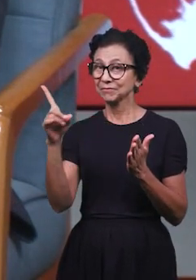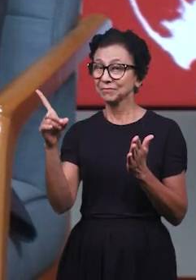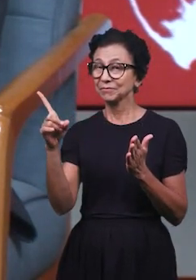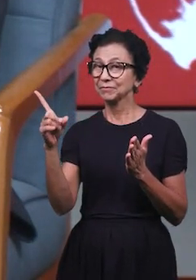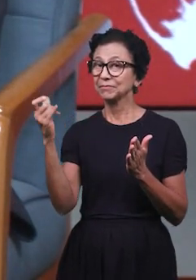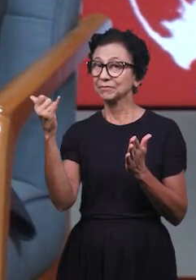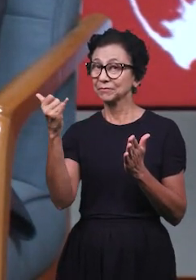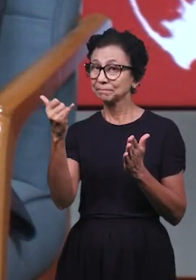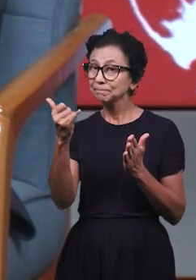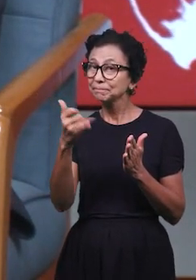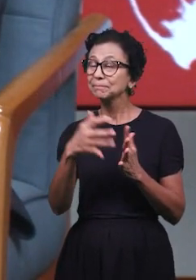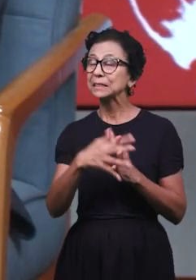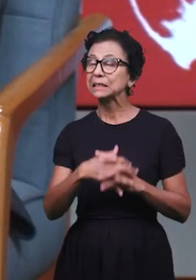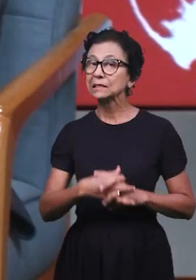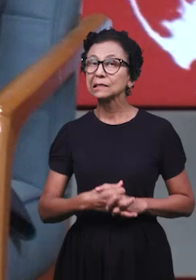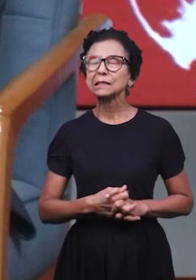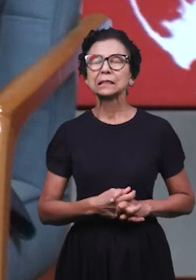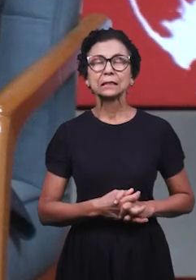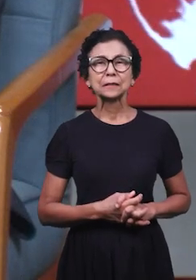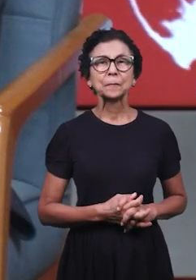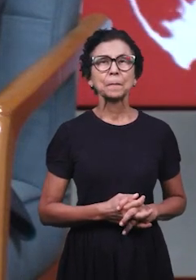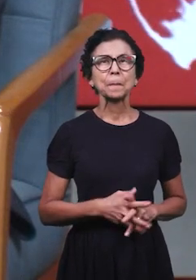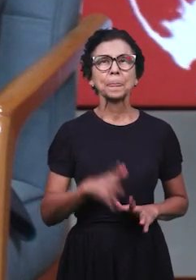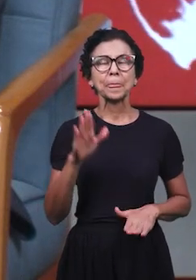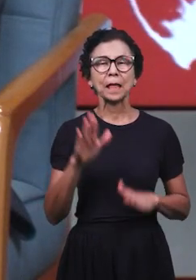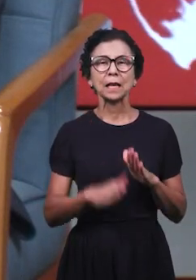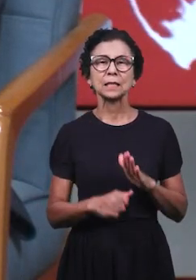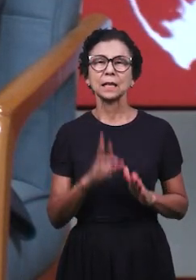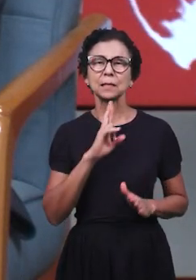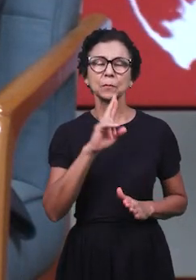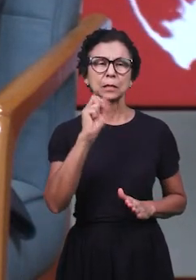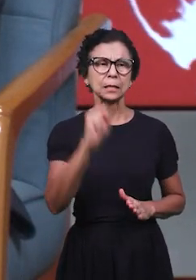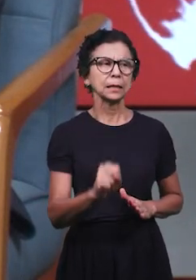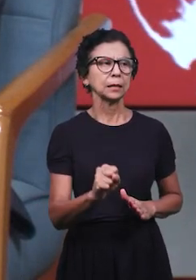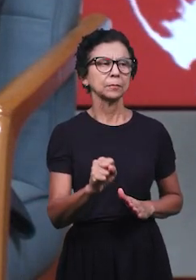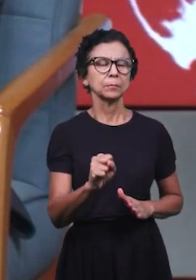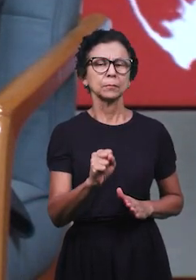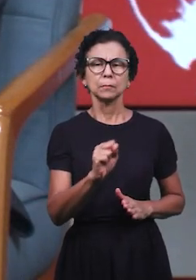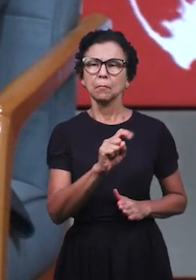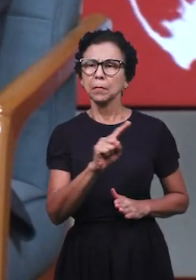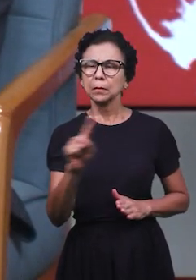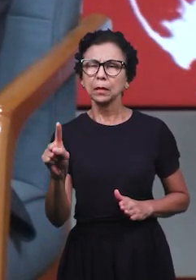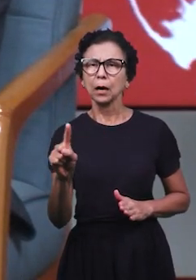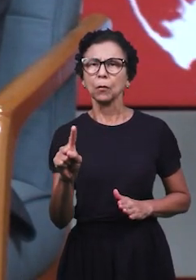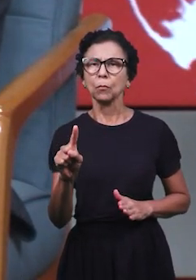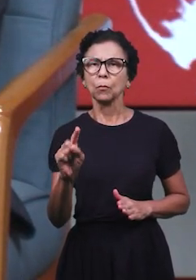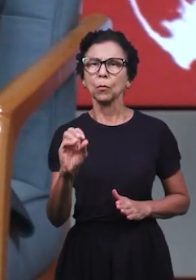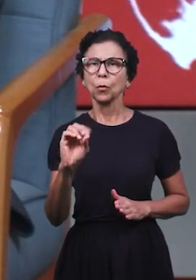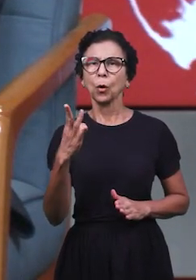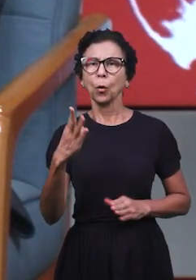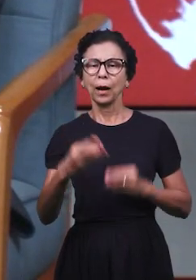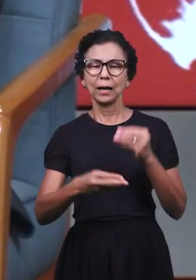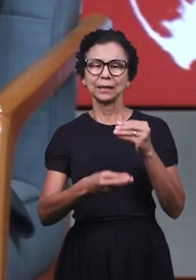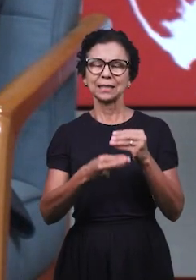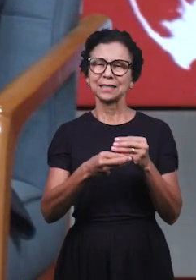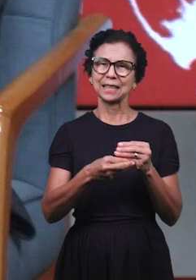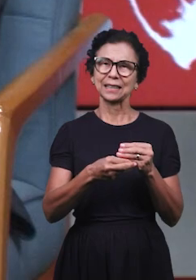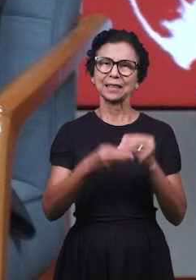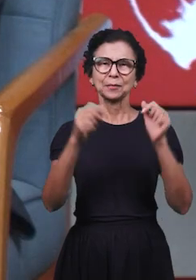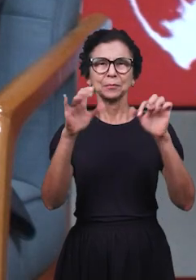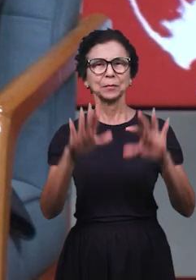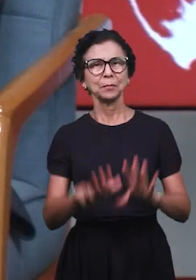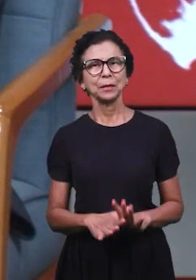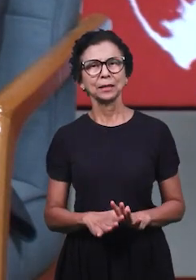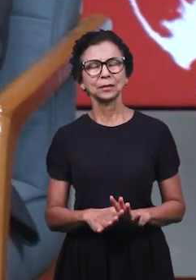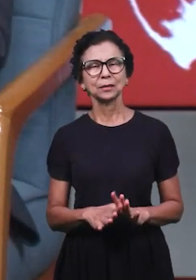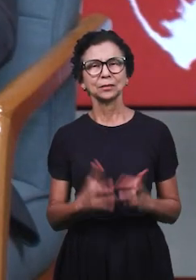Ele fala pela palavra, às vezes Ele dá o sim e o não, e às vezes Ele acrescenta mais, como foi a minha